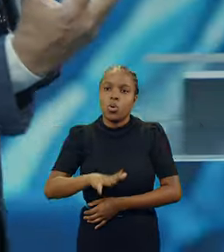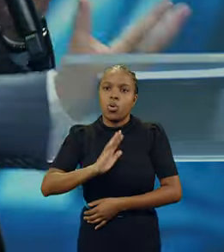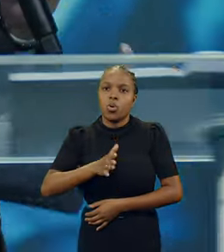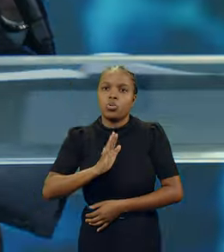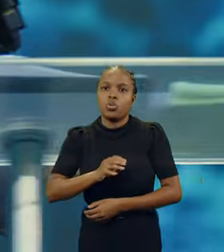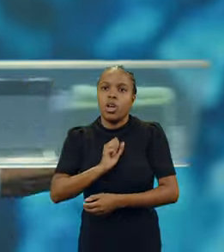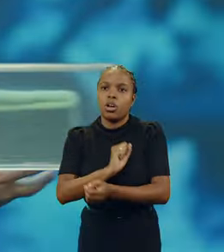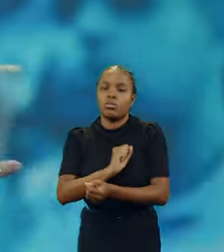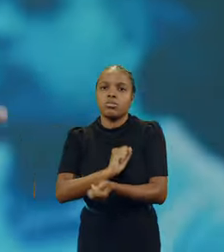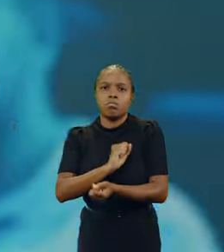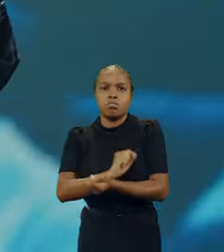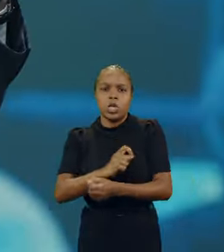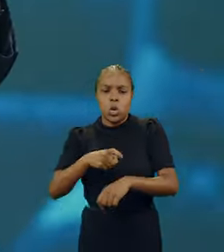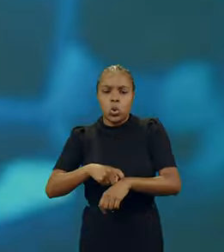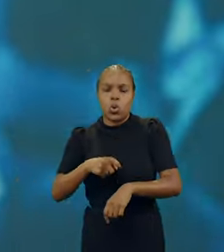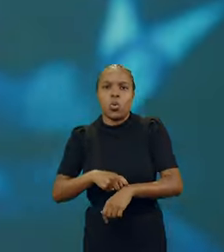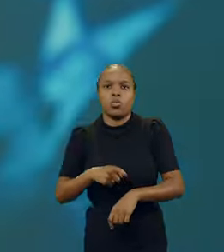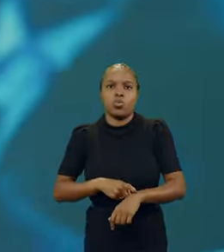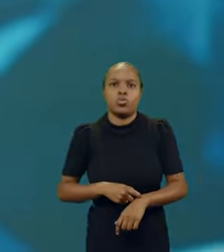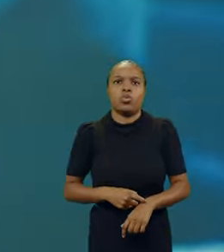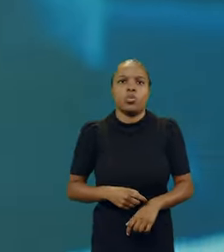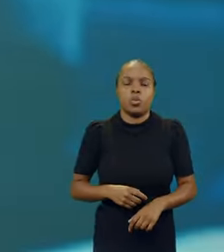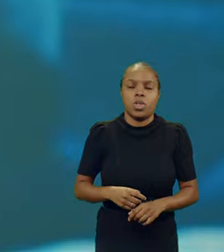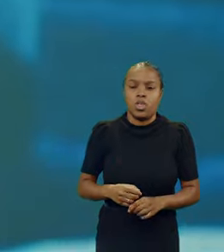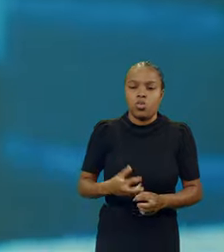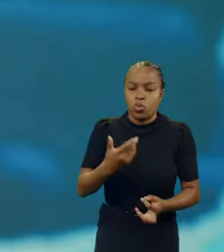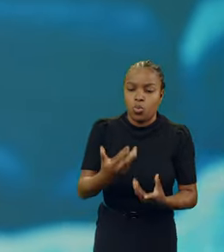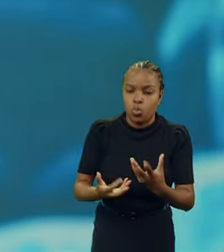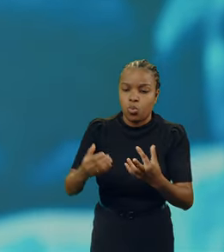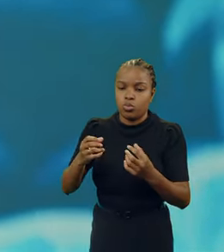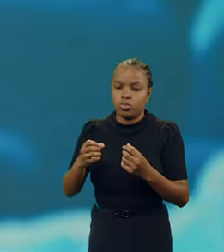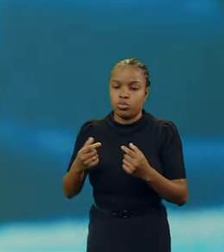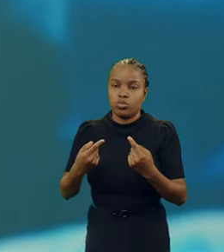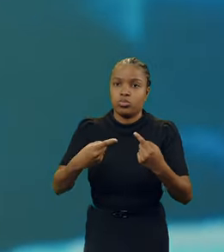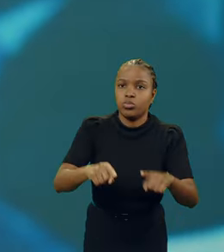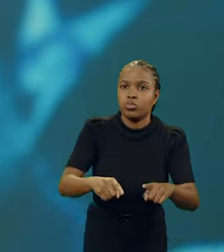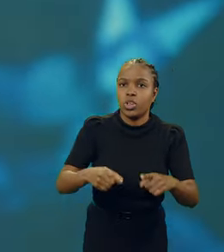primeira oportunidade para jogar seu irmão na fogueira.